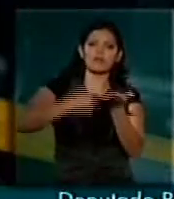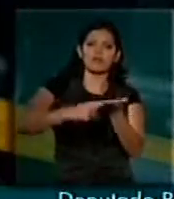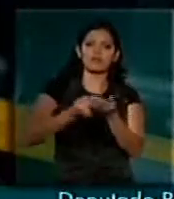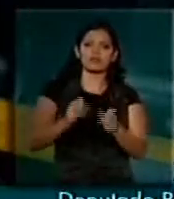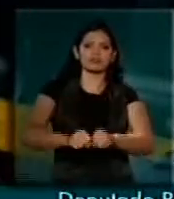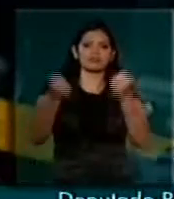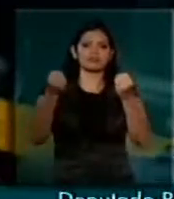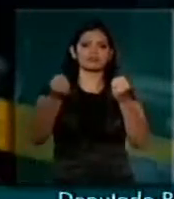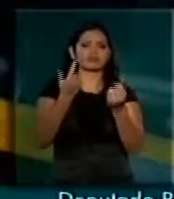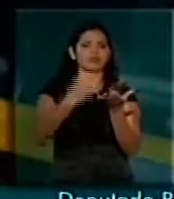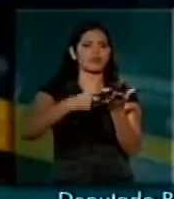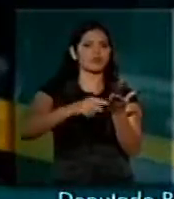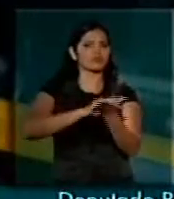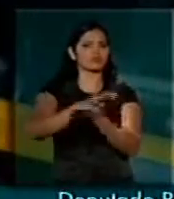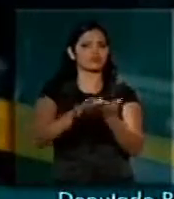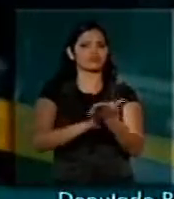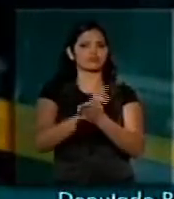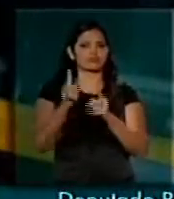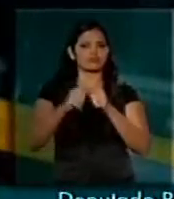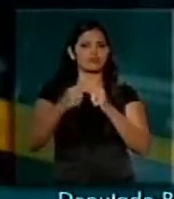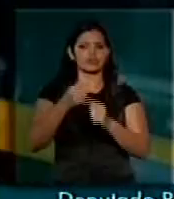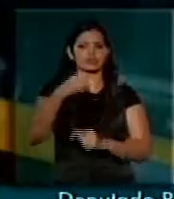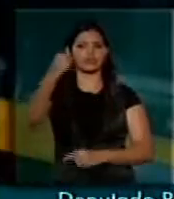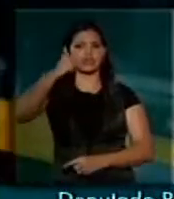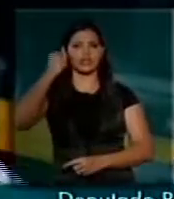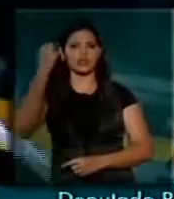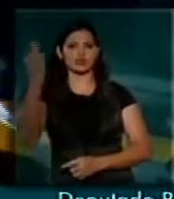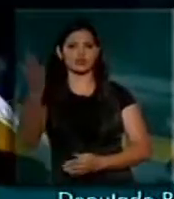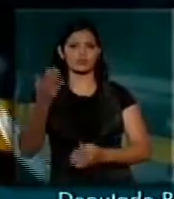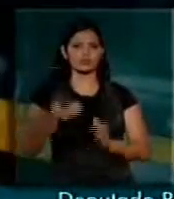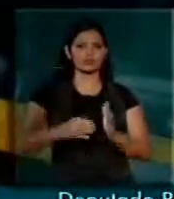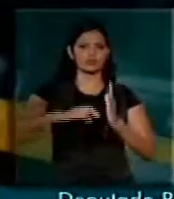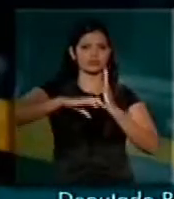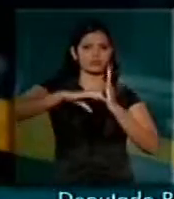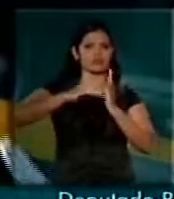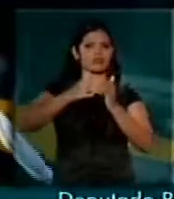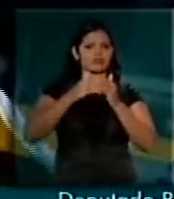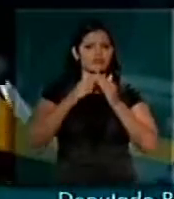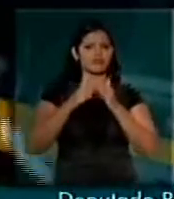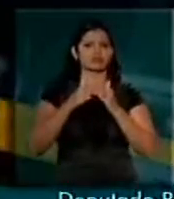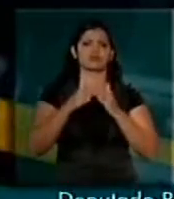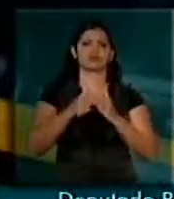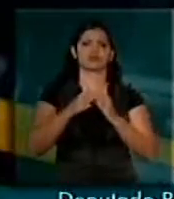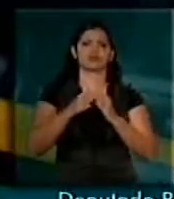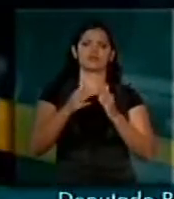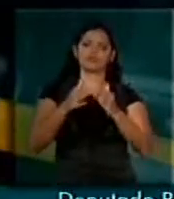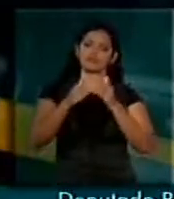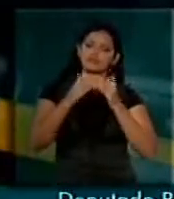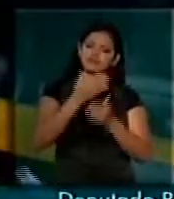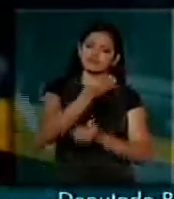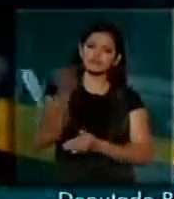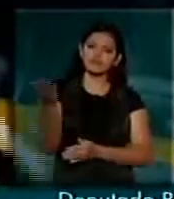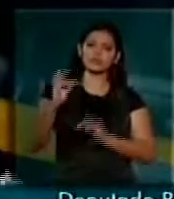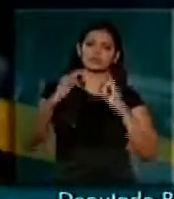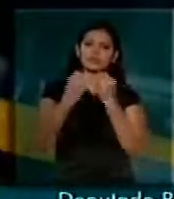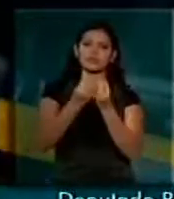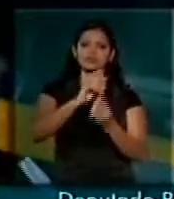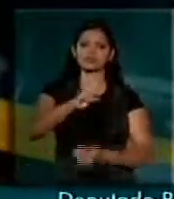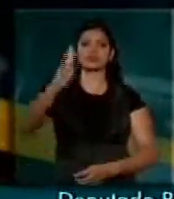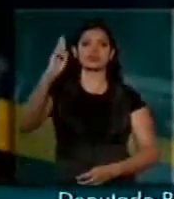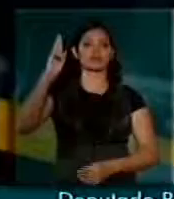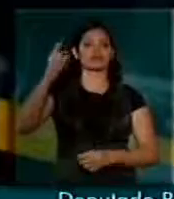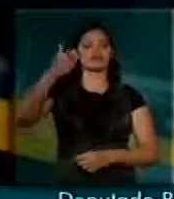foi rompido e há algum problema na esfera do Senado da República. Eu quero pedir, eu quero solicitar a todos os